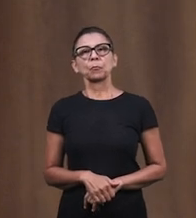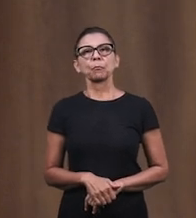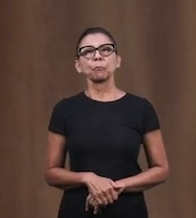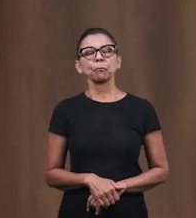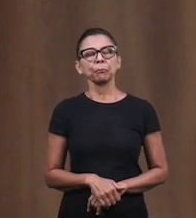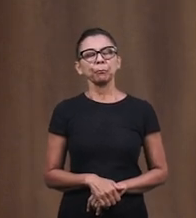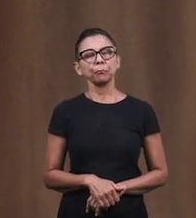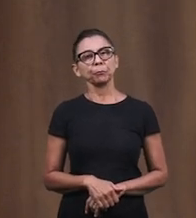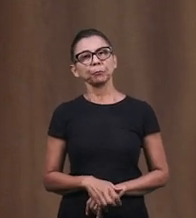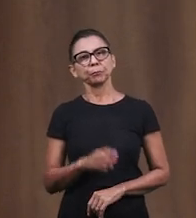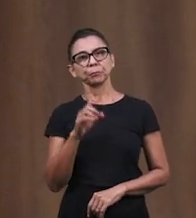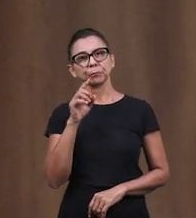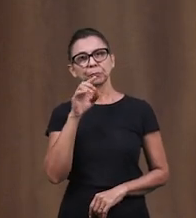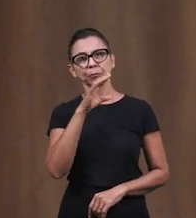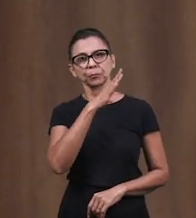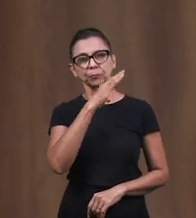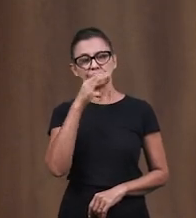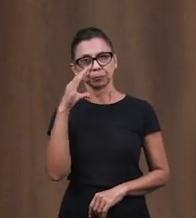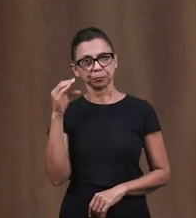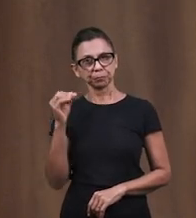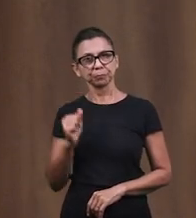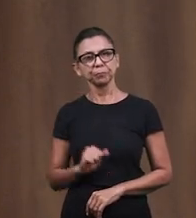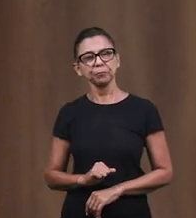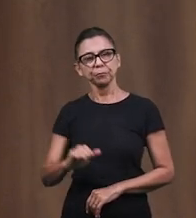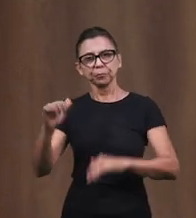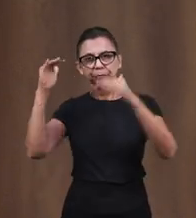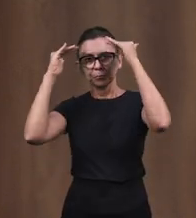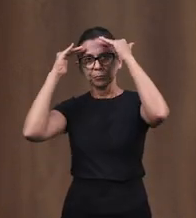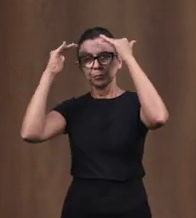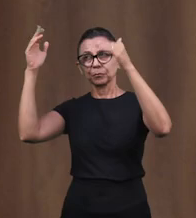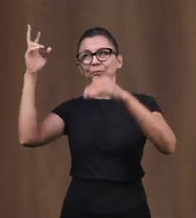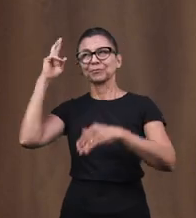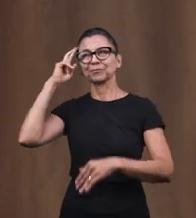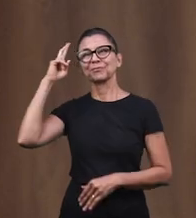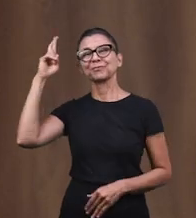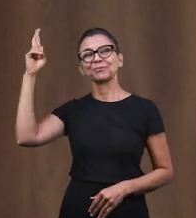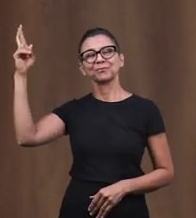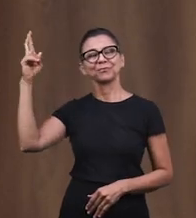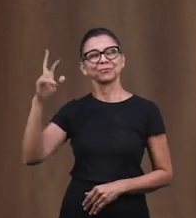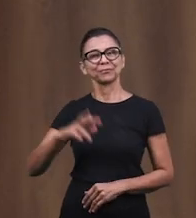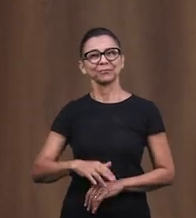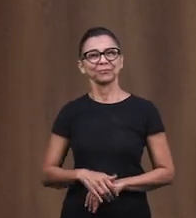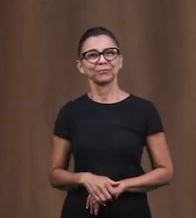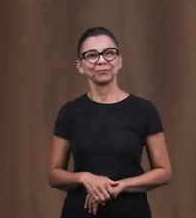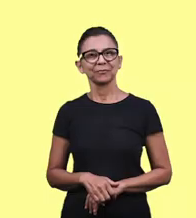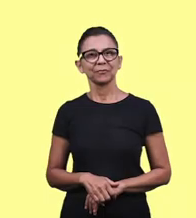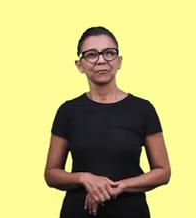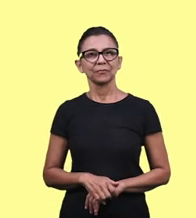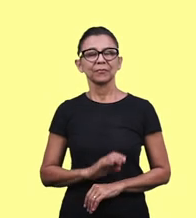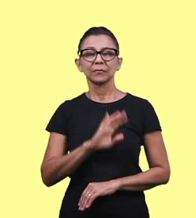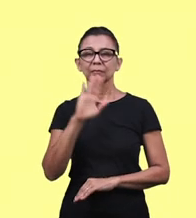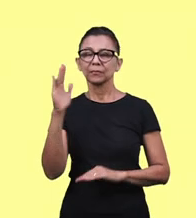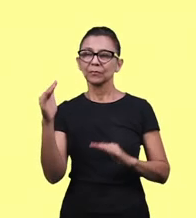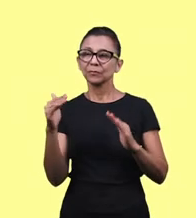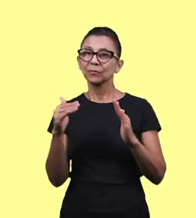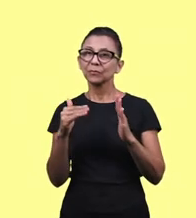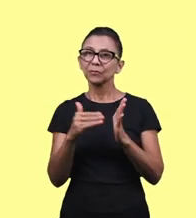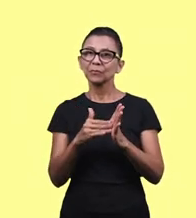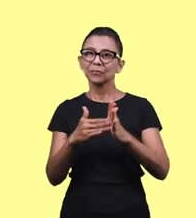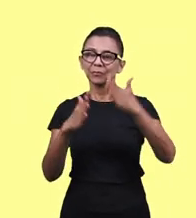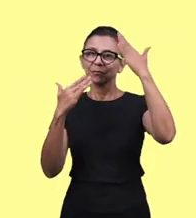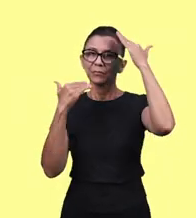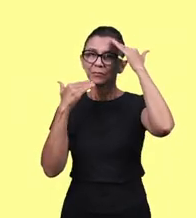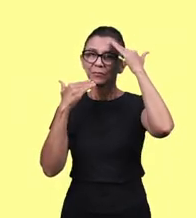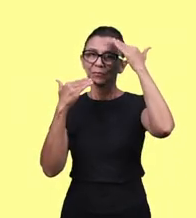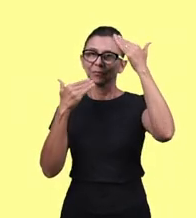adolescente, queira ser como José, queira agradar ao Senhor em tudo, que tudo em sua vida